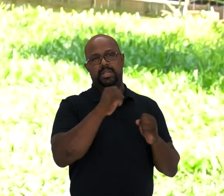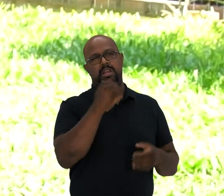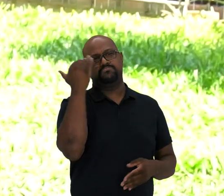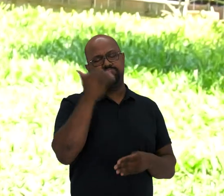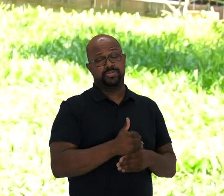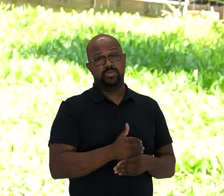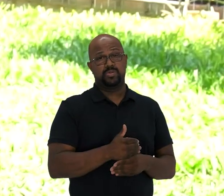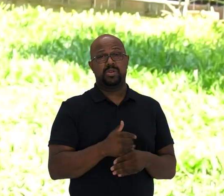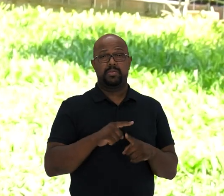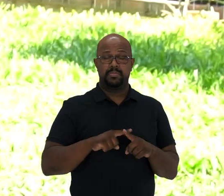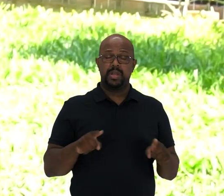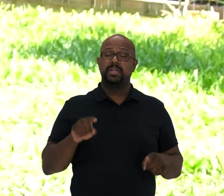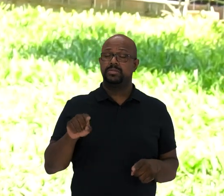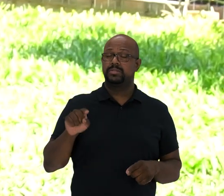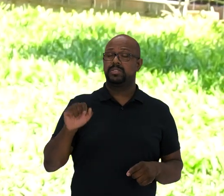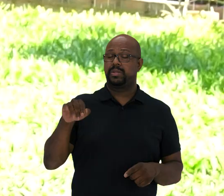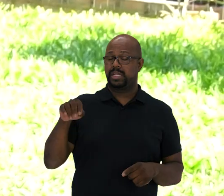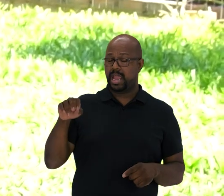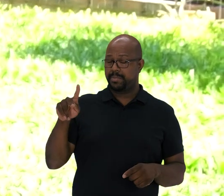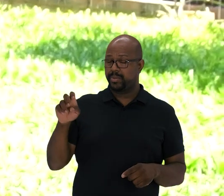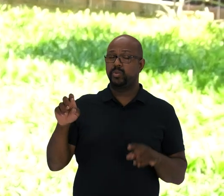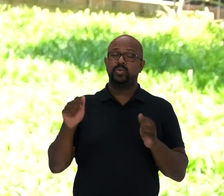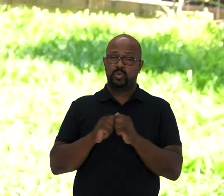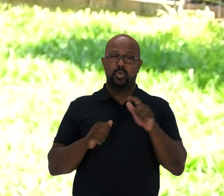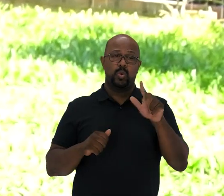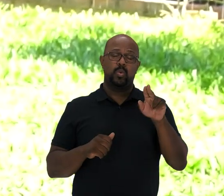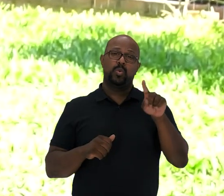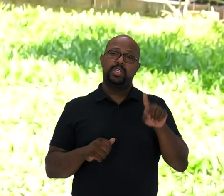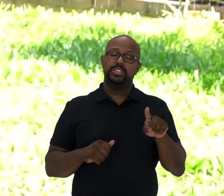fábrica. Mas o seu Emérico, junto com o Luiz,